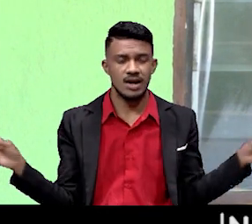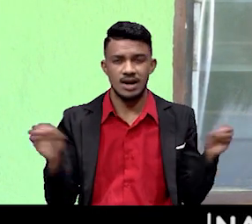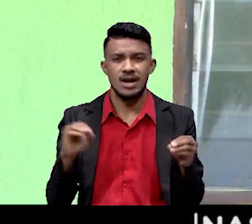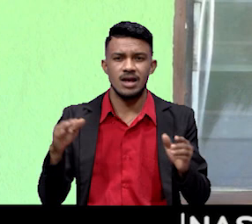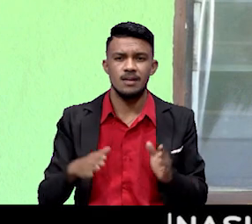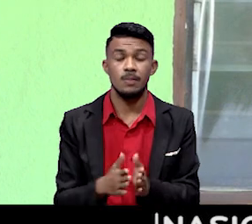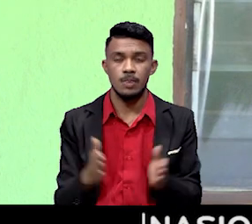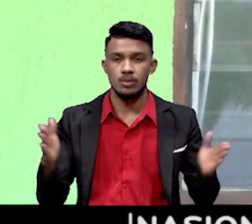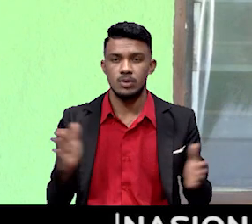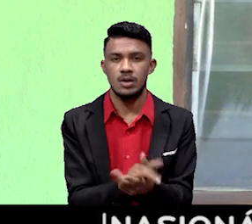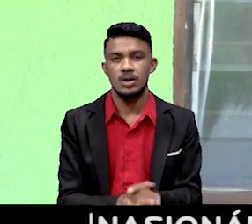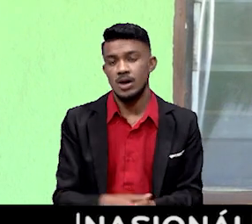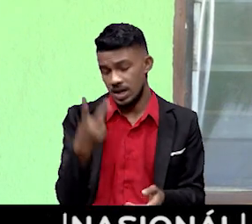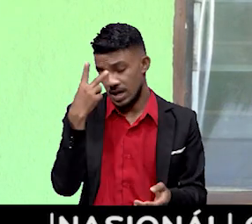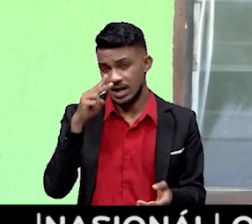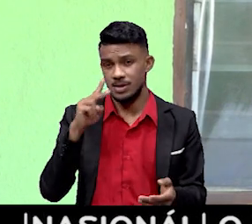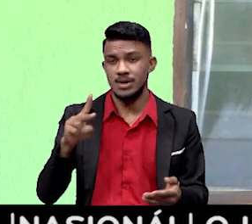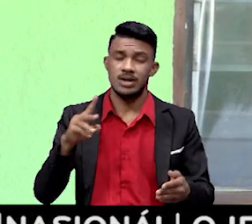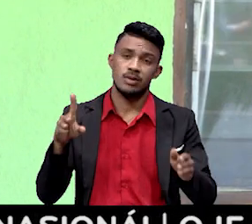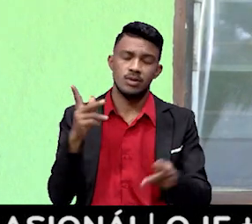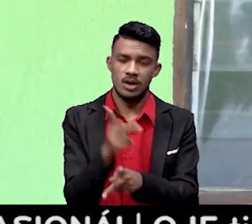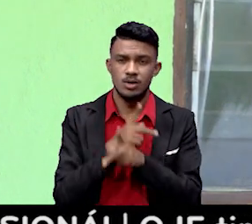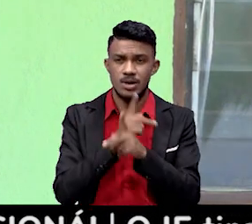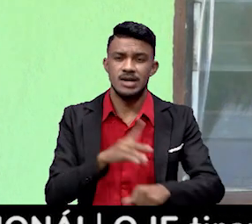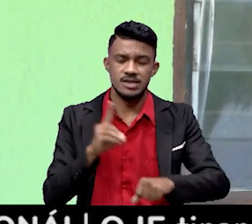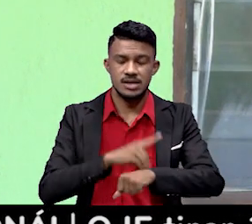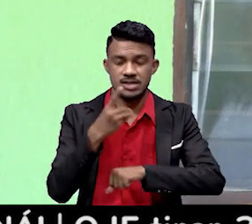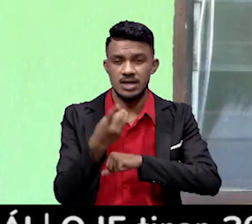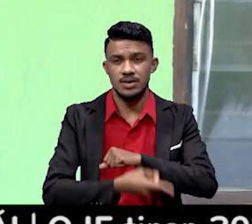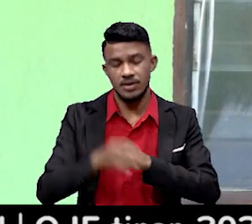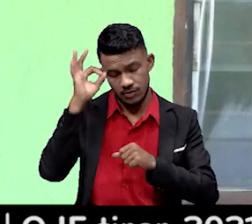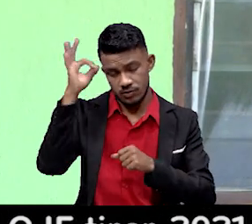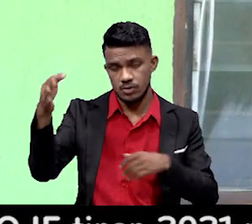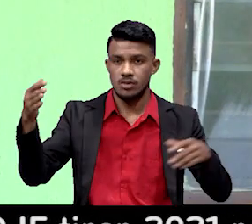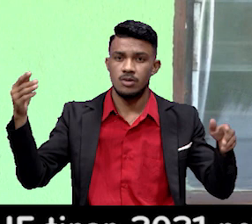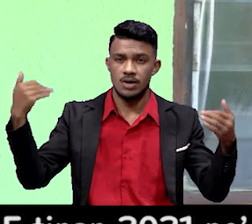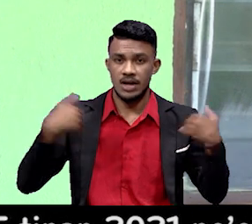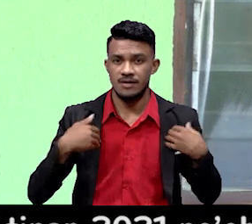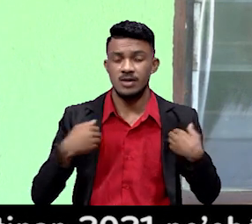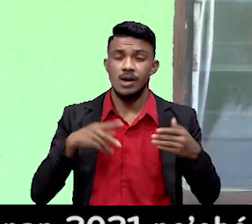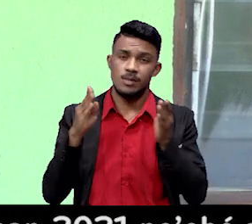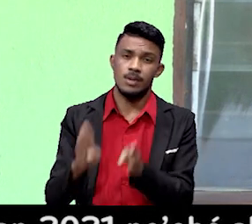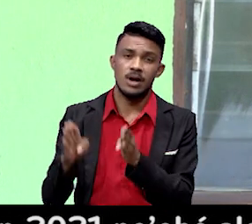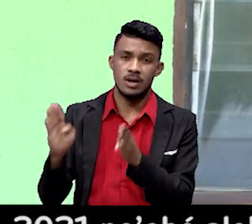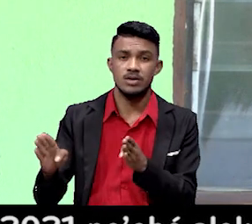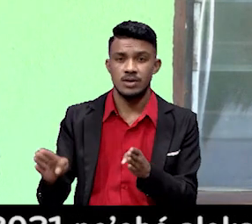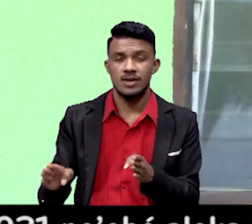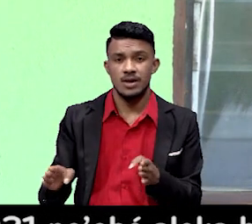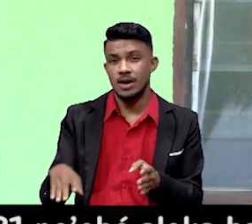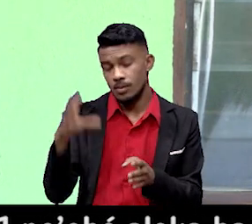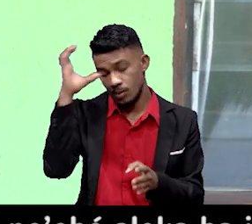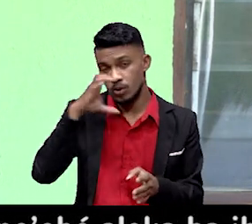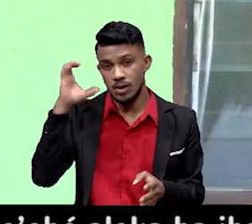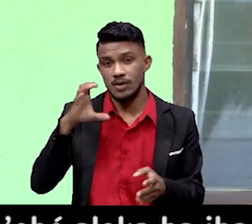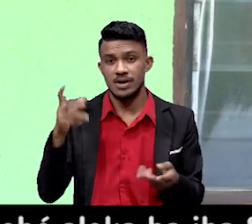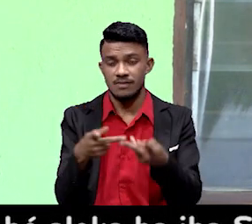ba atu antisipa desastre nebe ke musu. Hane sang unya hau hau temi te ona kata lolo sira tingsek preparação ona identifica ona fatin nebe ke